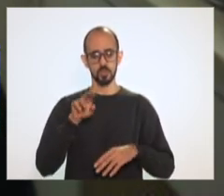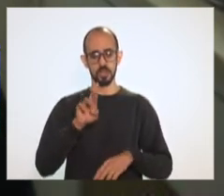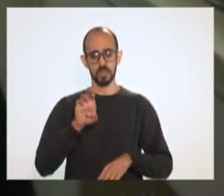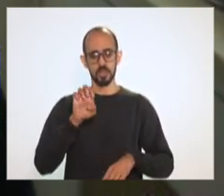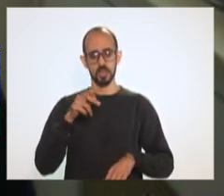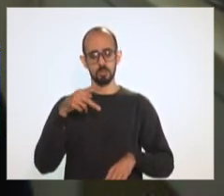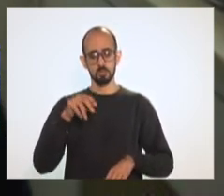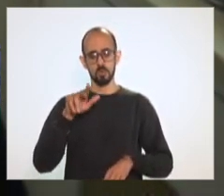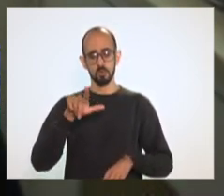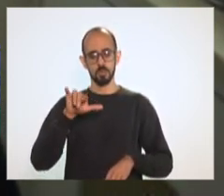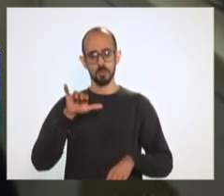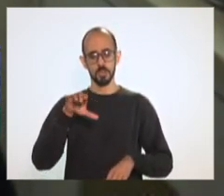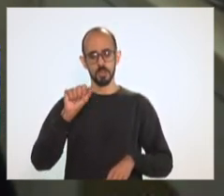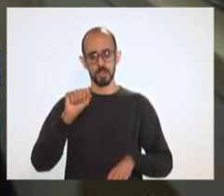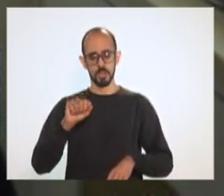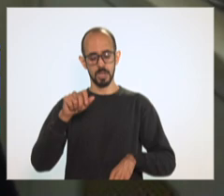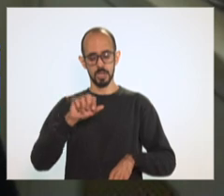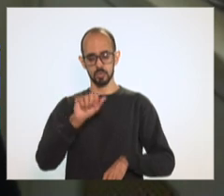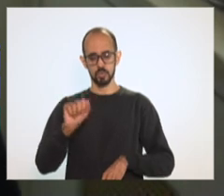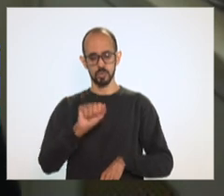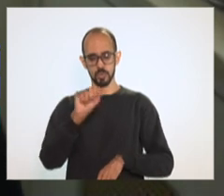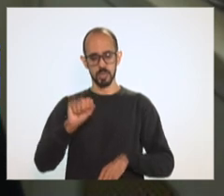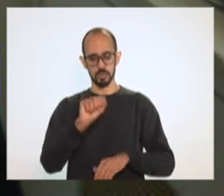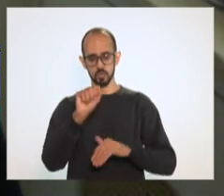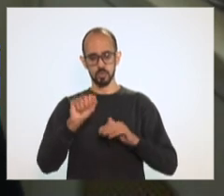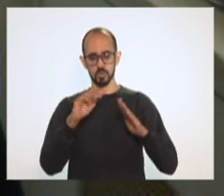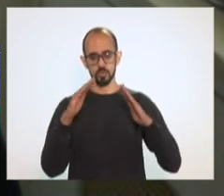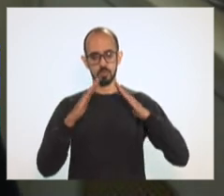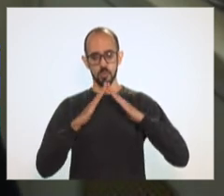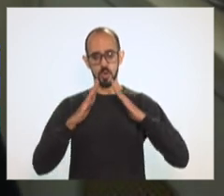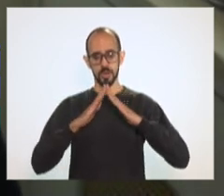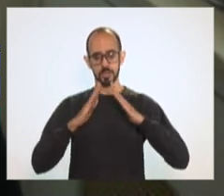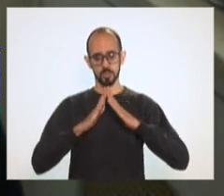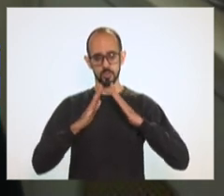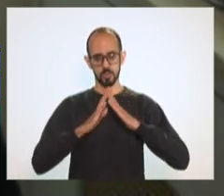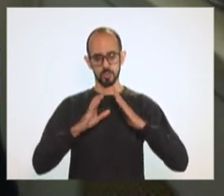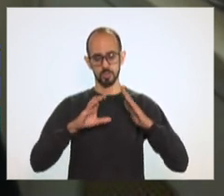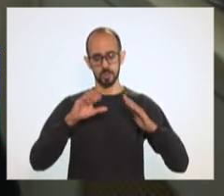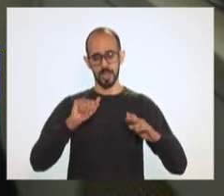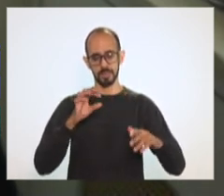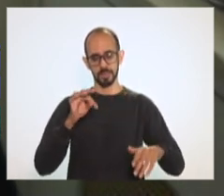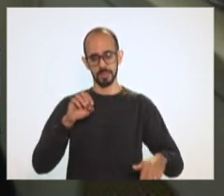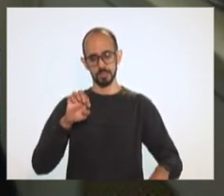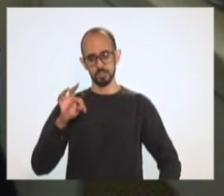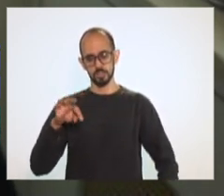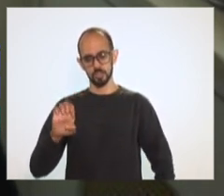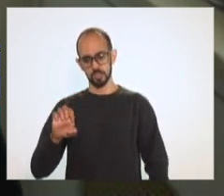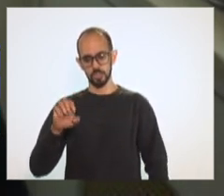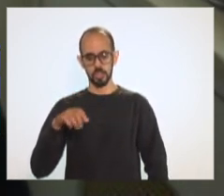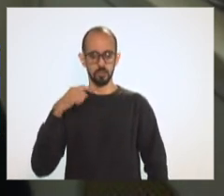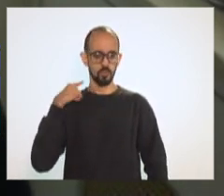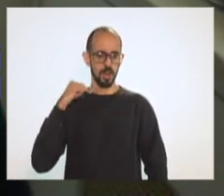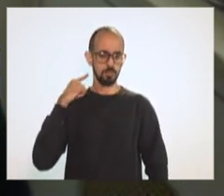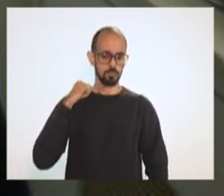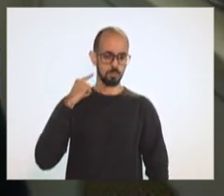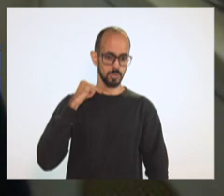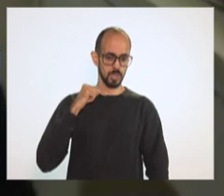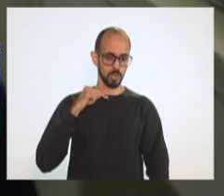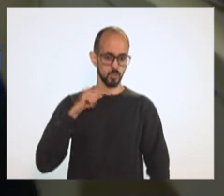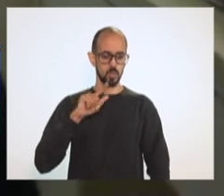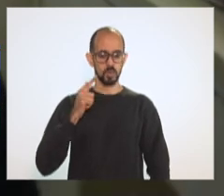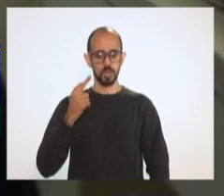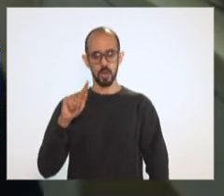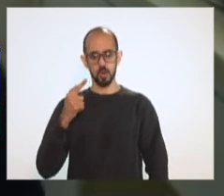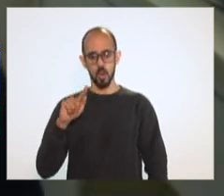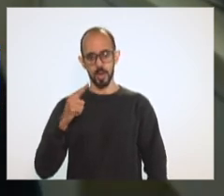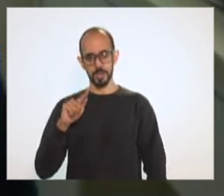as associações de moradores do catete do flamengo e da glória